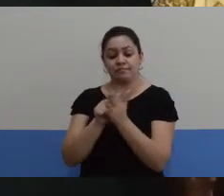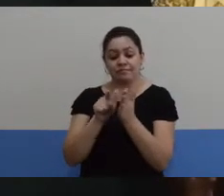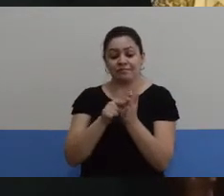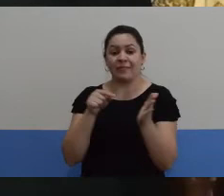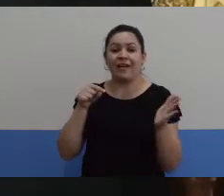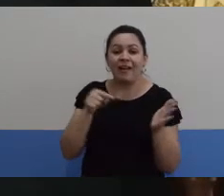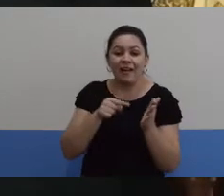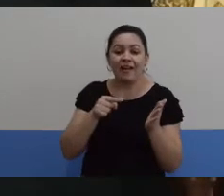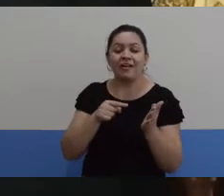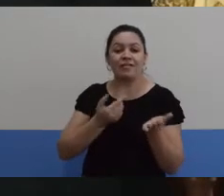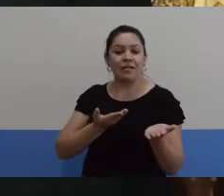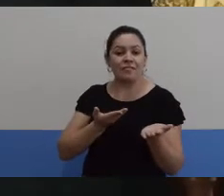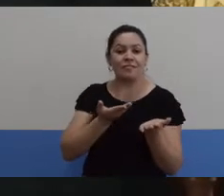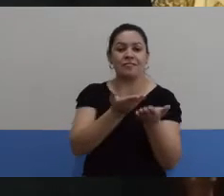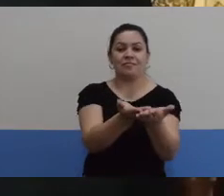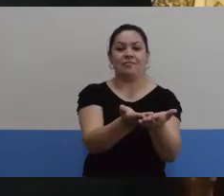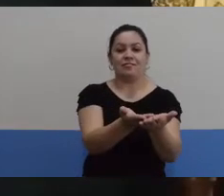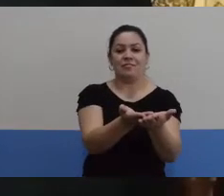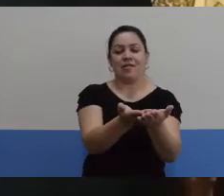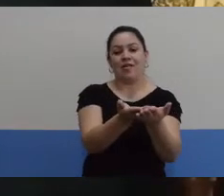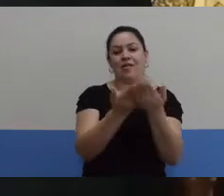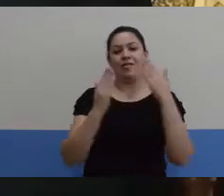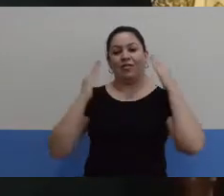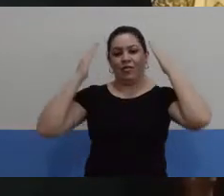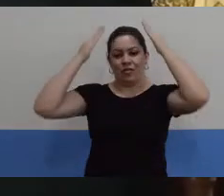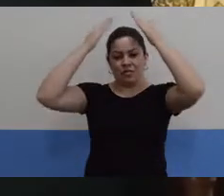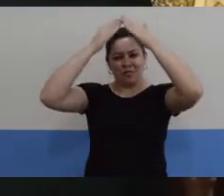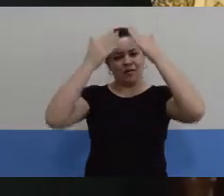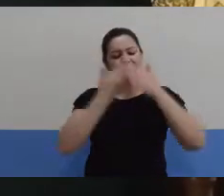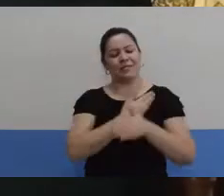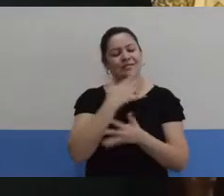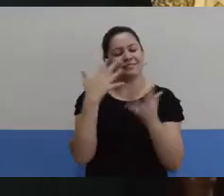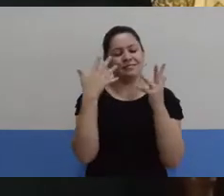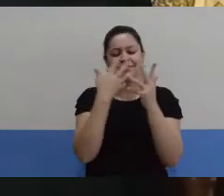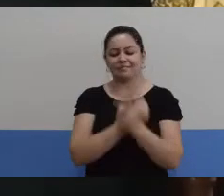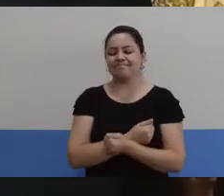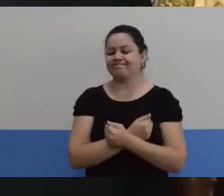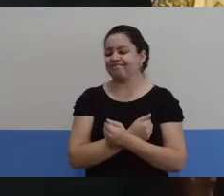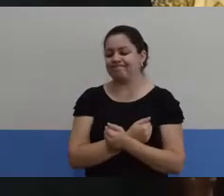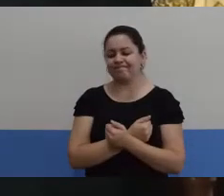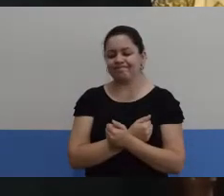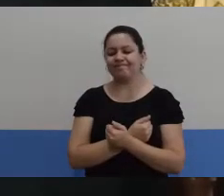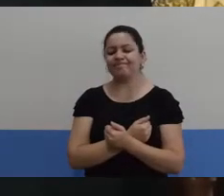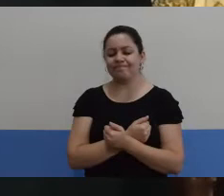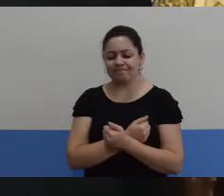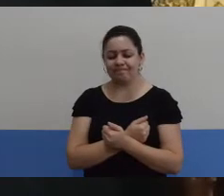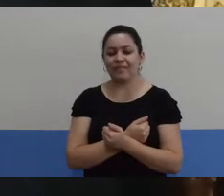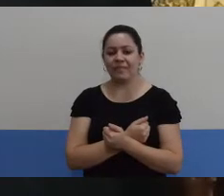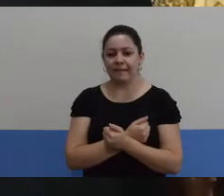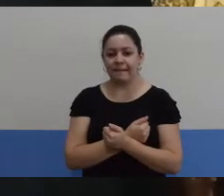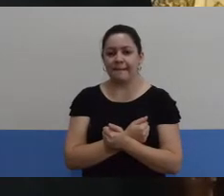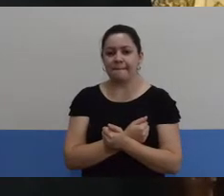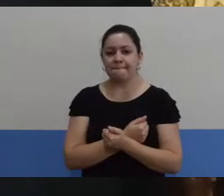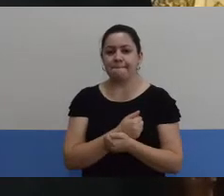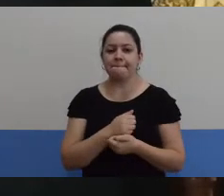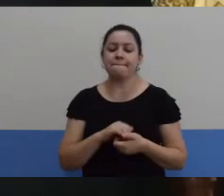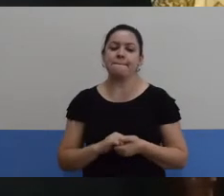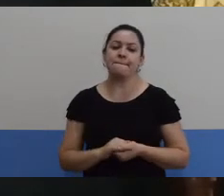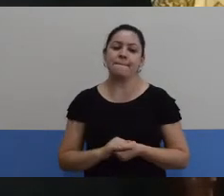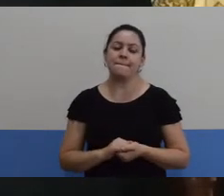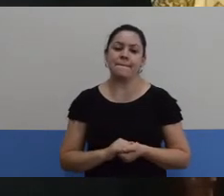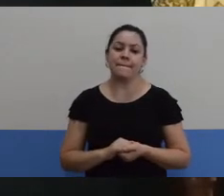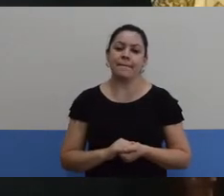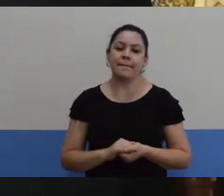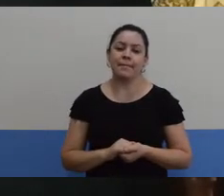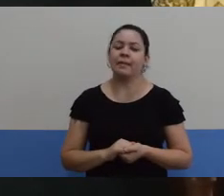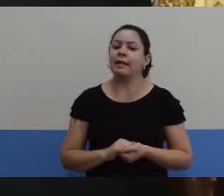papel vai chegar na mão do Papa Francisco. Que bonito isso, né? E depois, o que vai... Quem